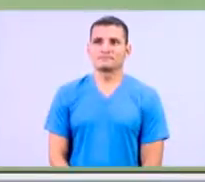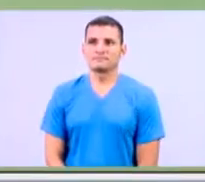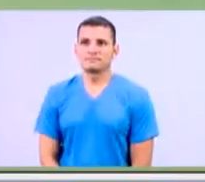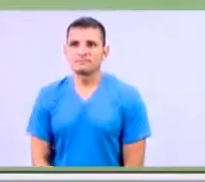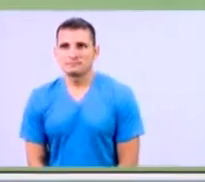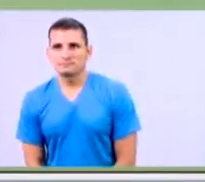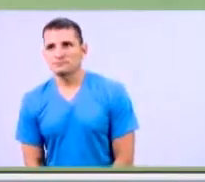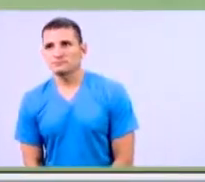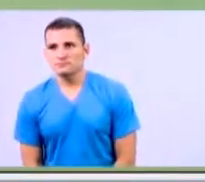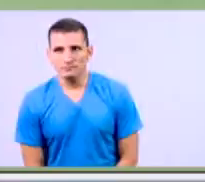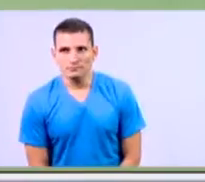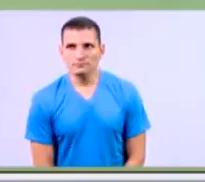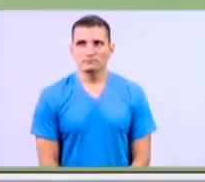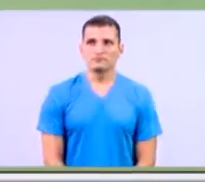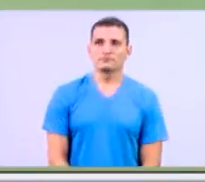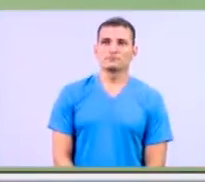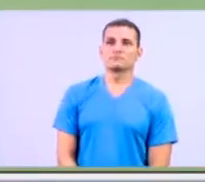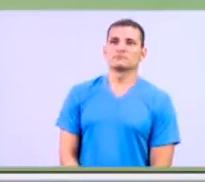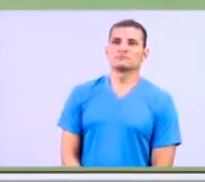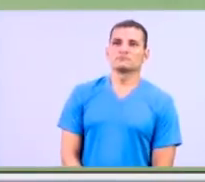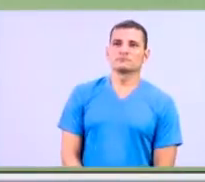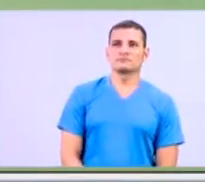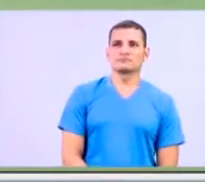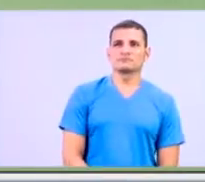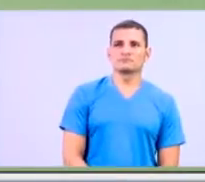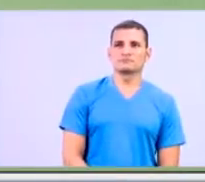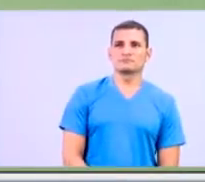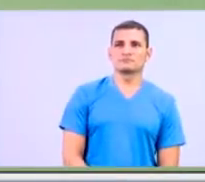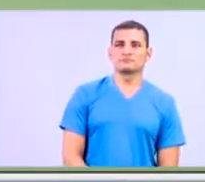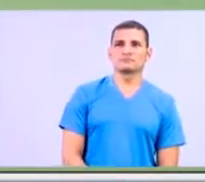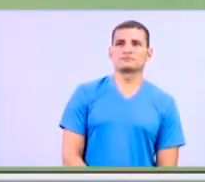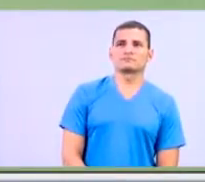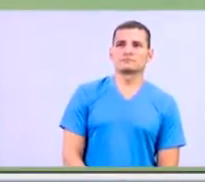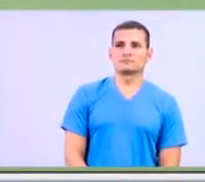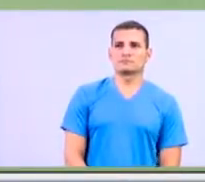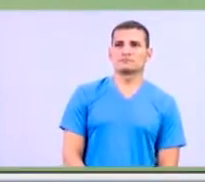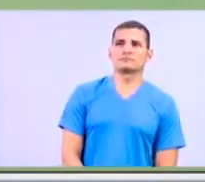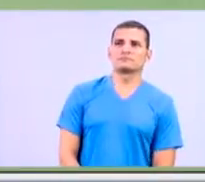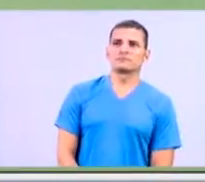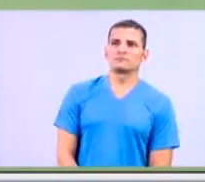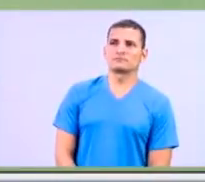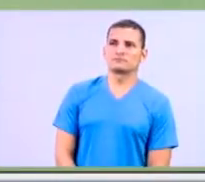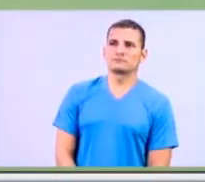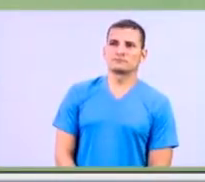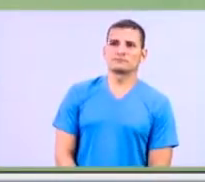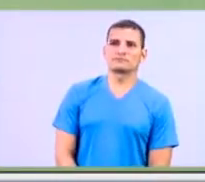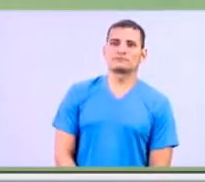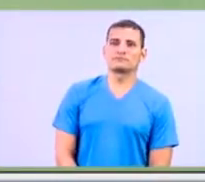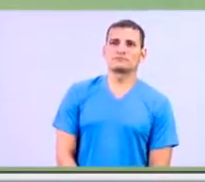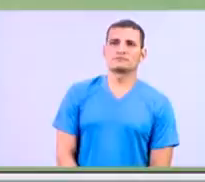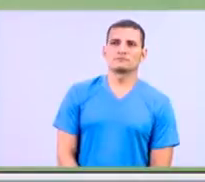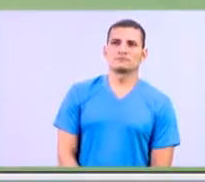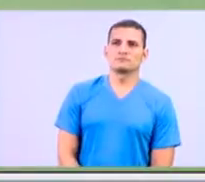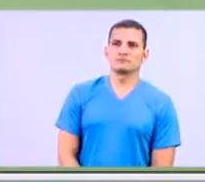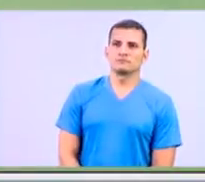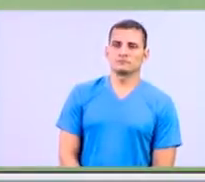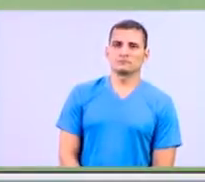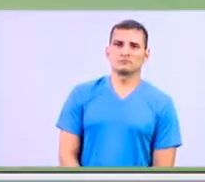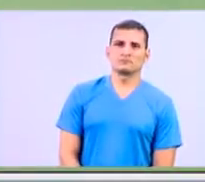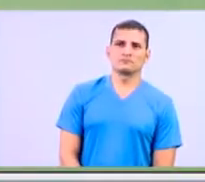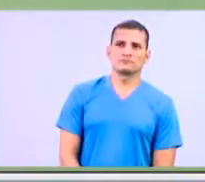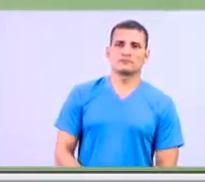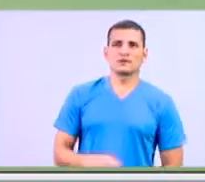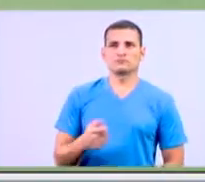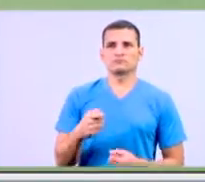Lembrando, na situação houve restrição, né? Que a gente tem que apresentar. Primeira, que